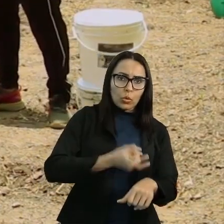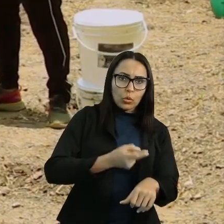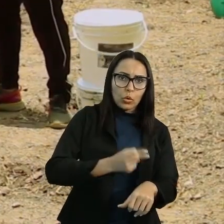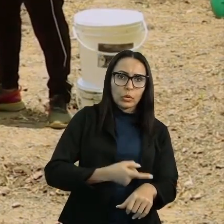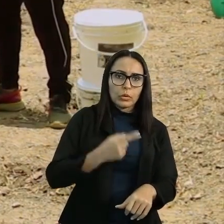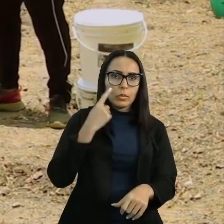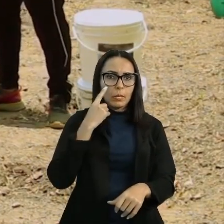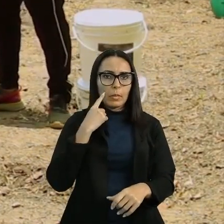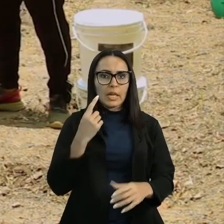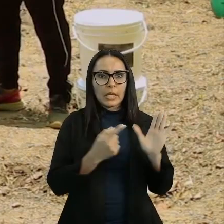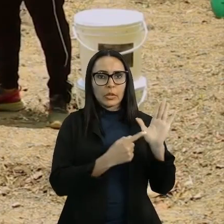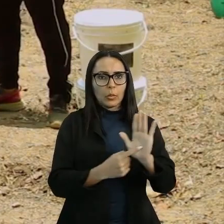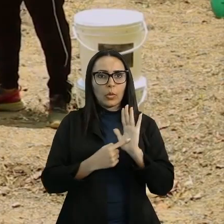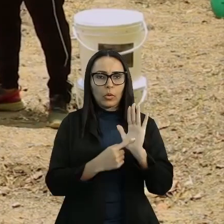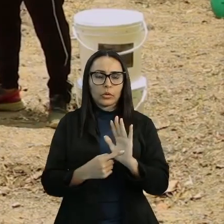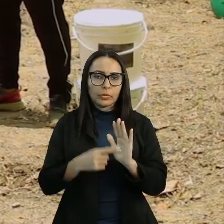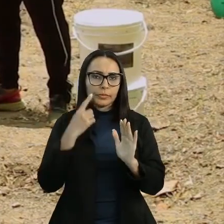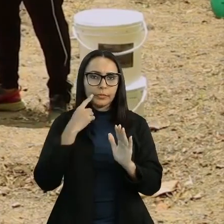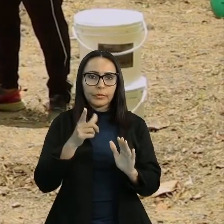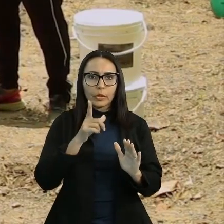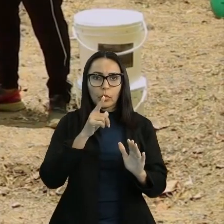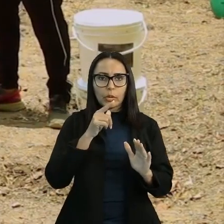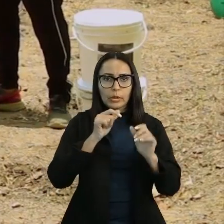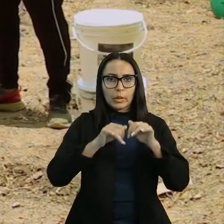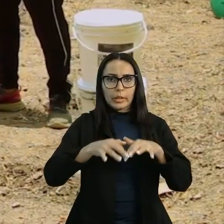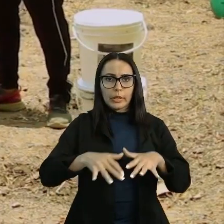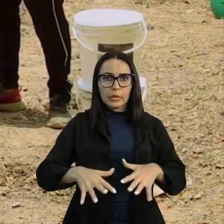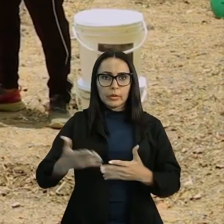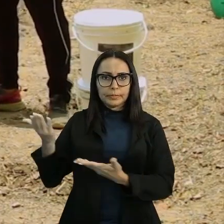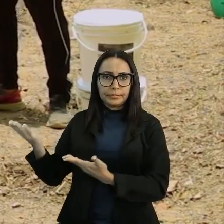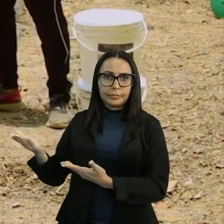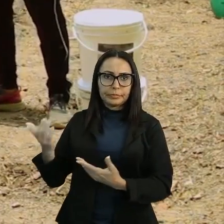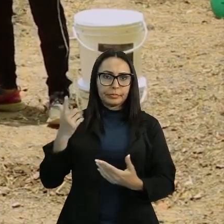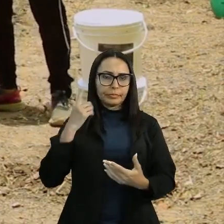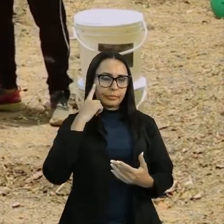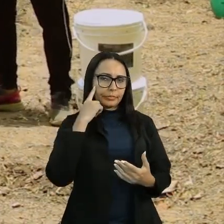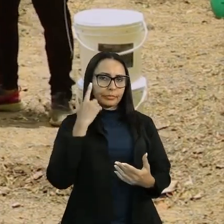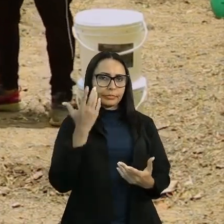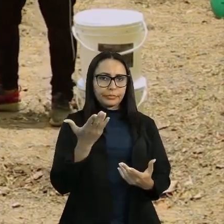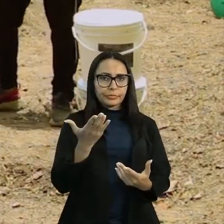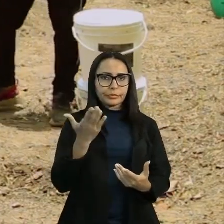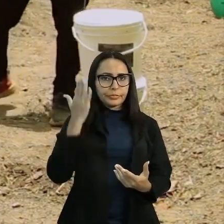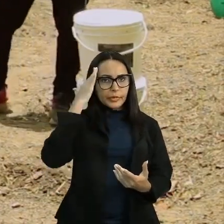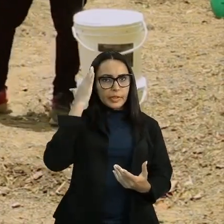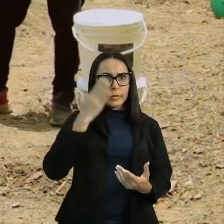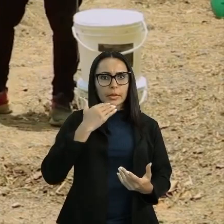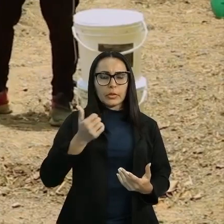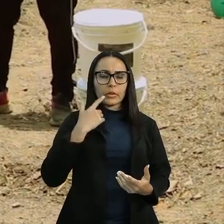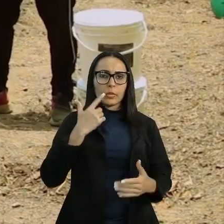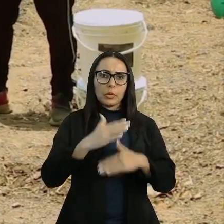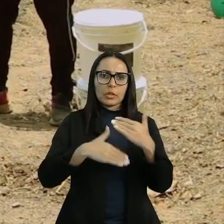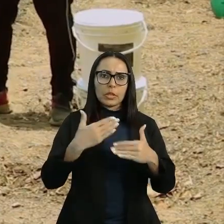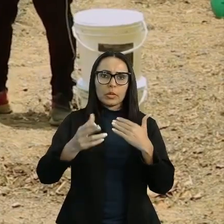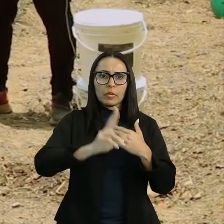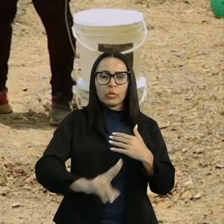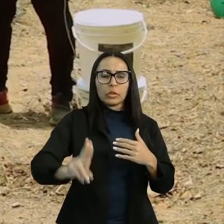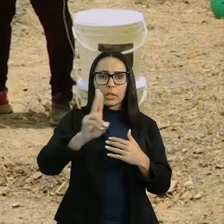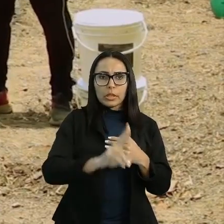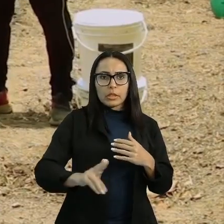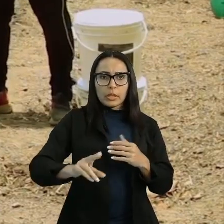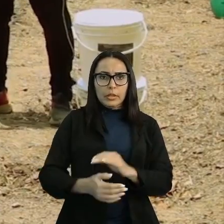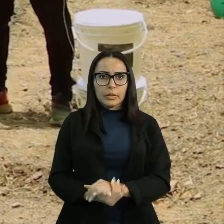d'água. 1 litro d'água. Beleza. Então, porque se for em excesso, gente, vai ser tóxico pro solo. Então, o interessante é que